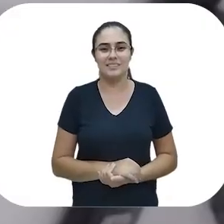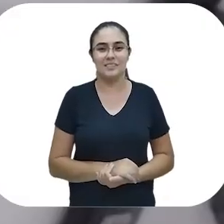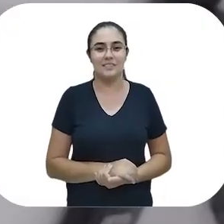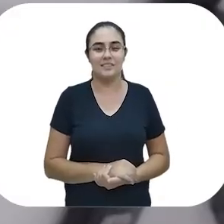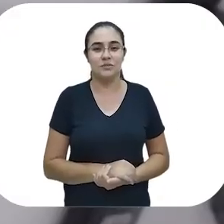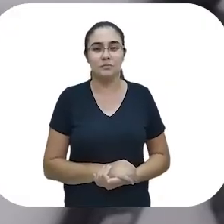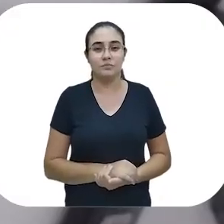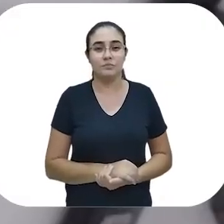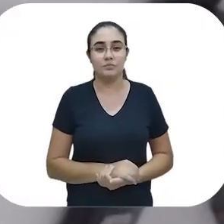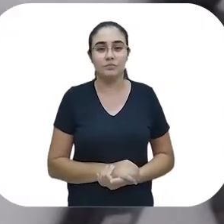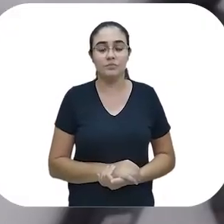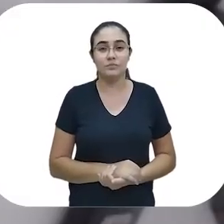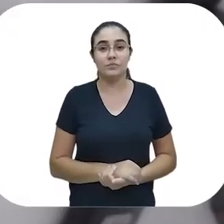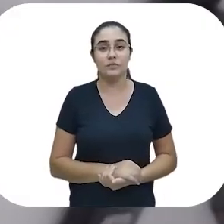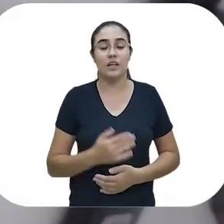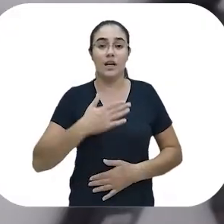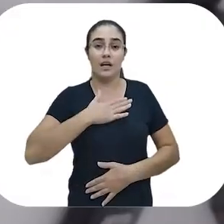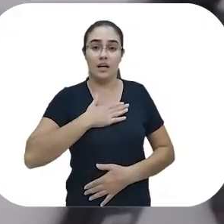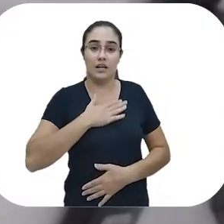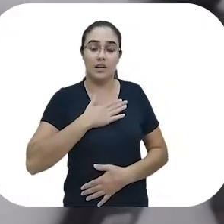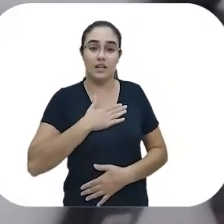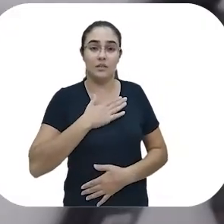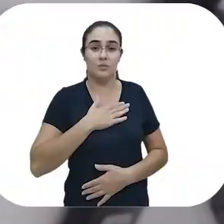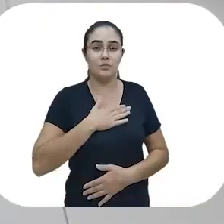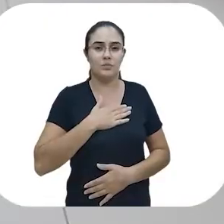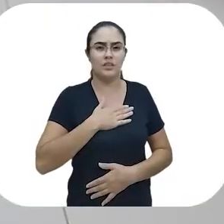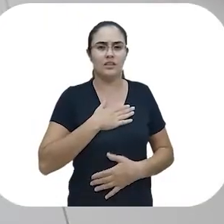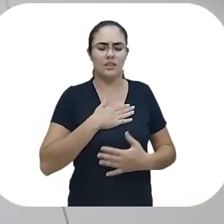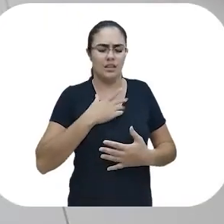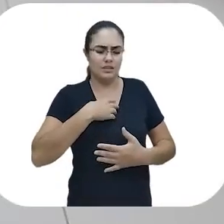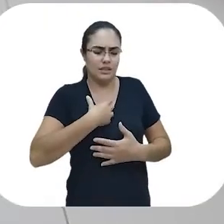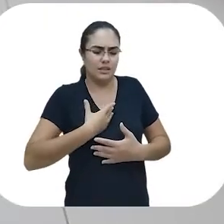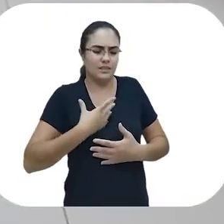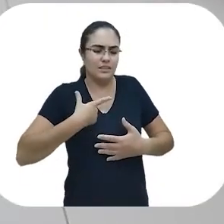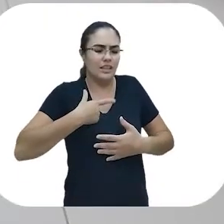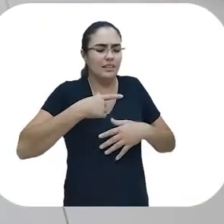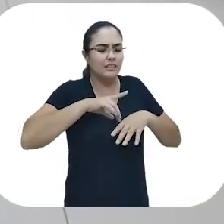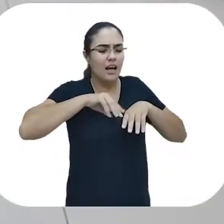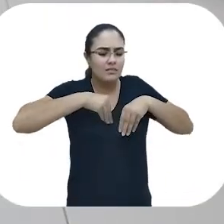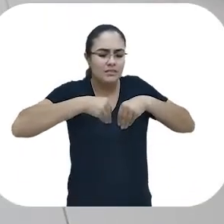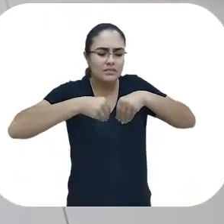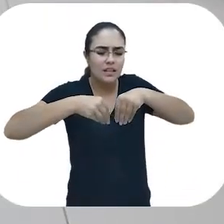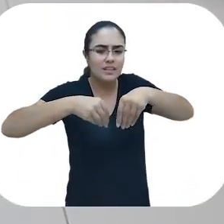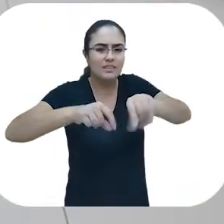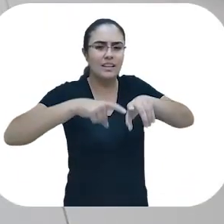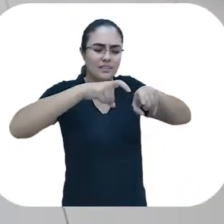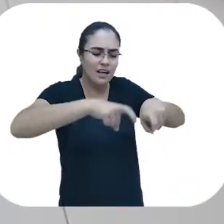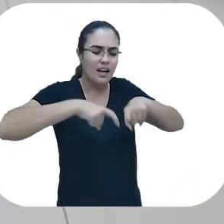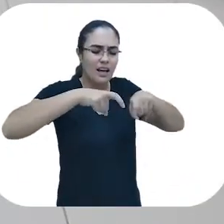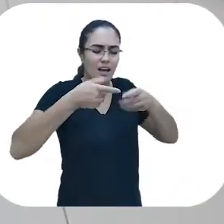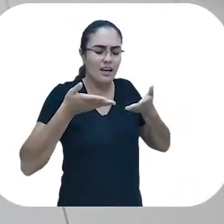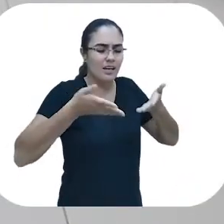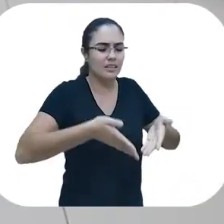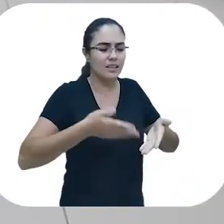Uma plena em mim que aqui plana nessa plenitude suplantada, que meu sertão interno ajuste a